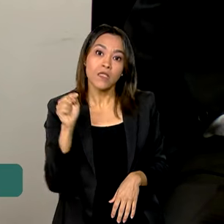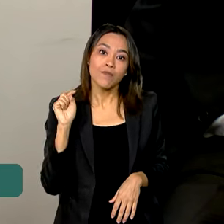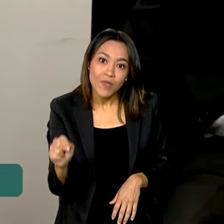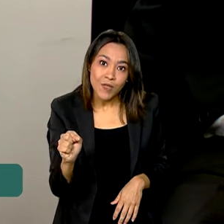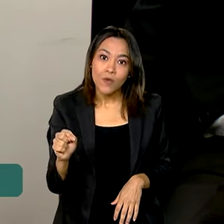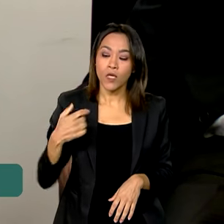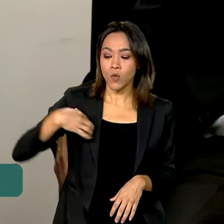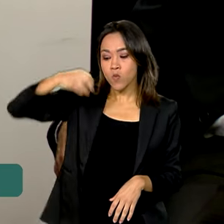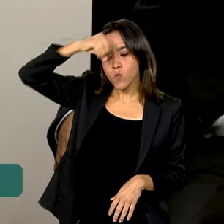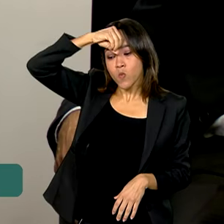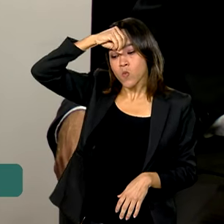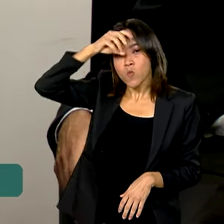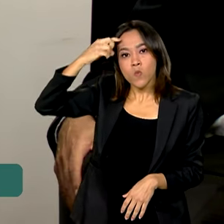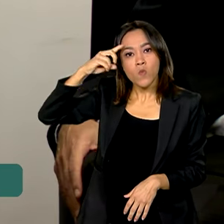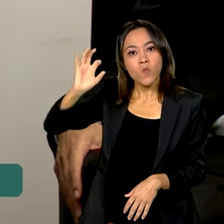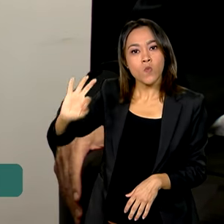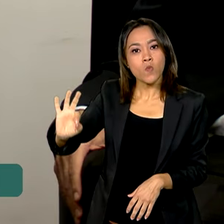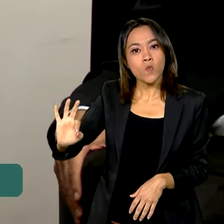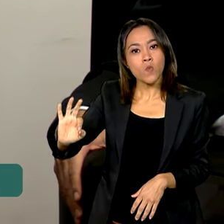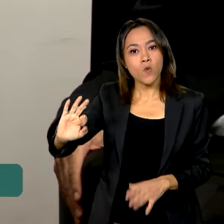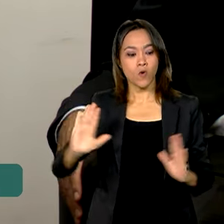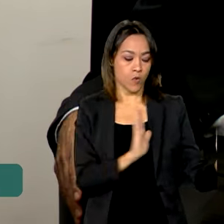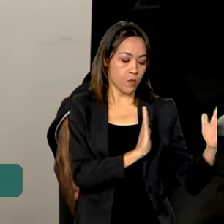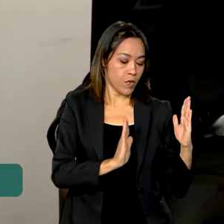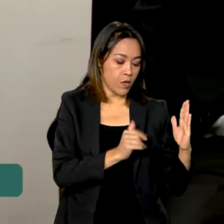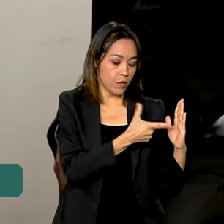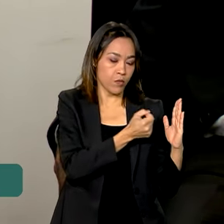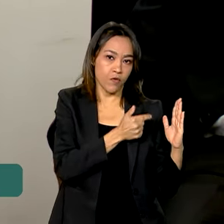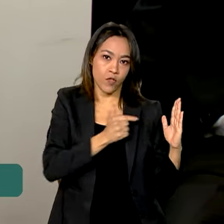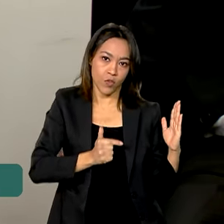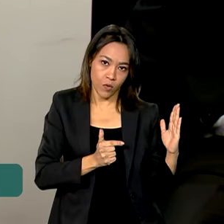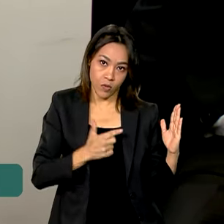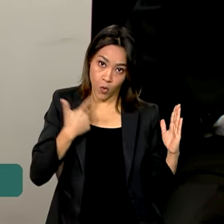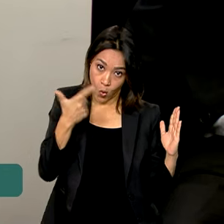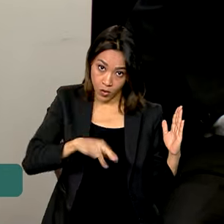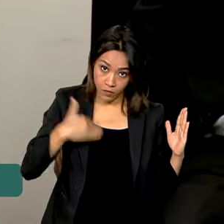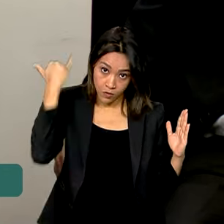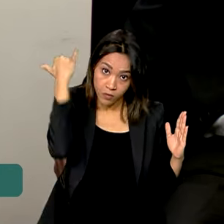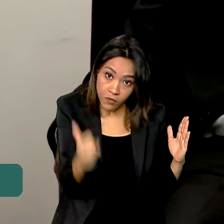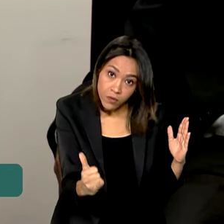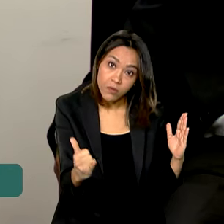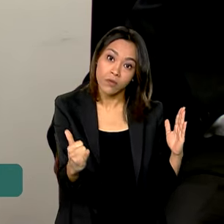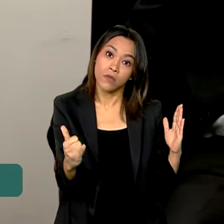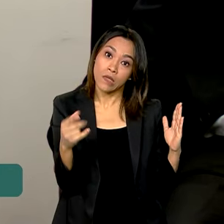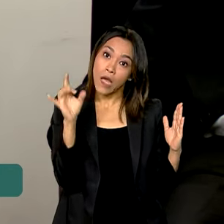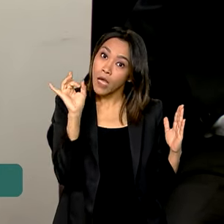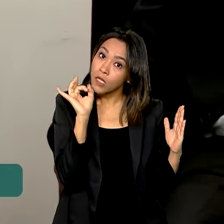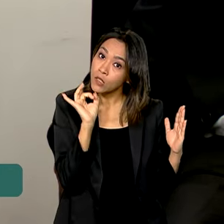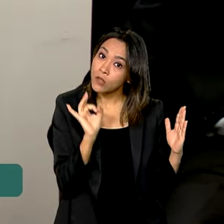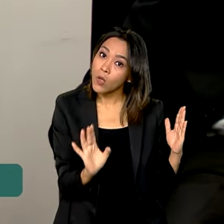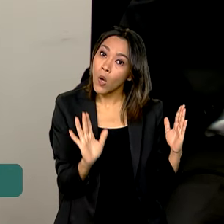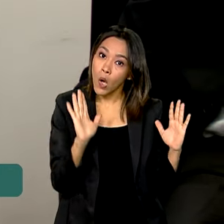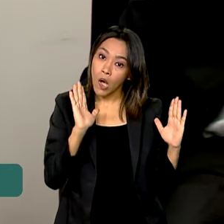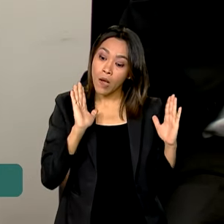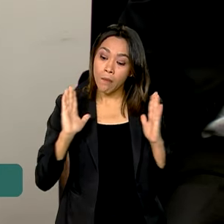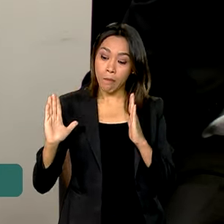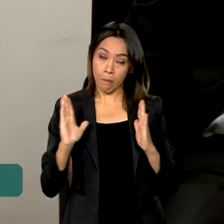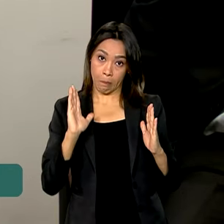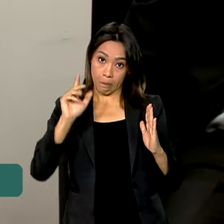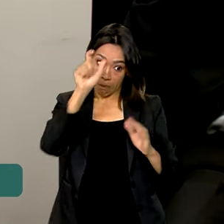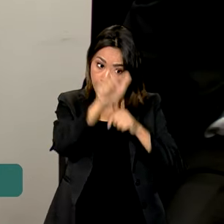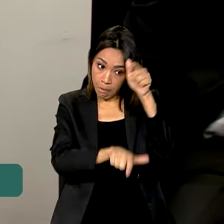ser conhecidas apenas em 2022. Eu repito, considerando apenas os